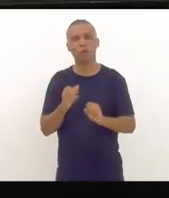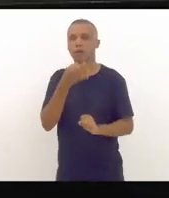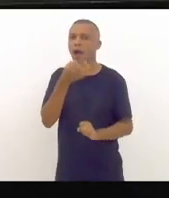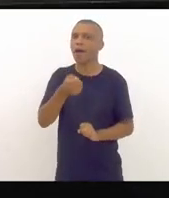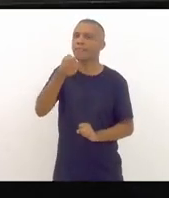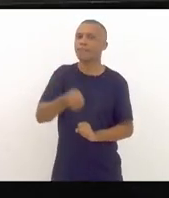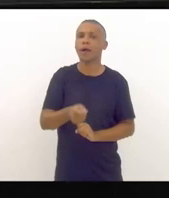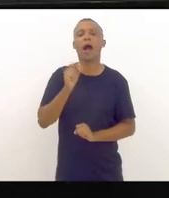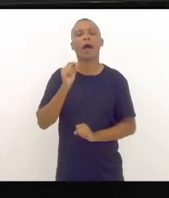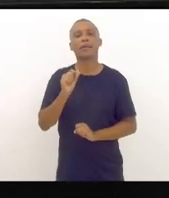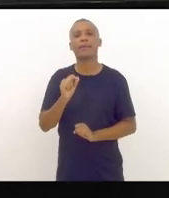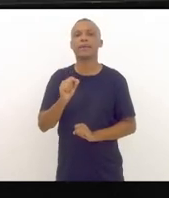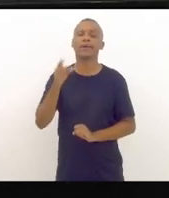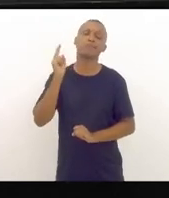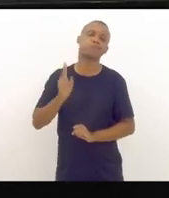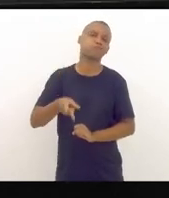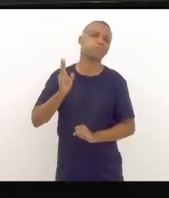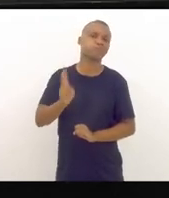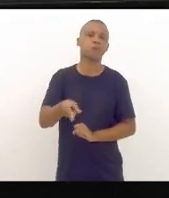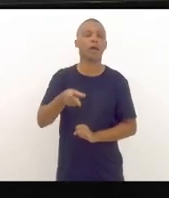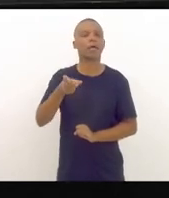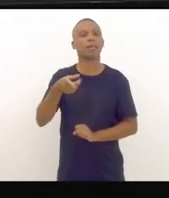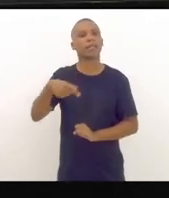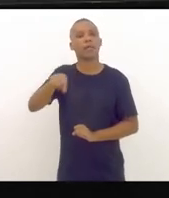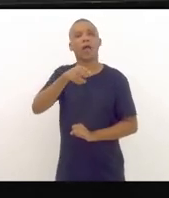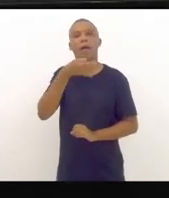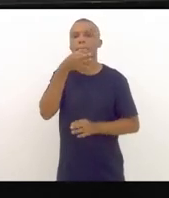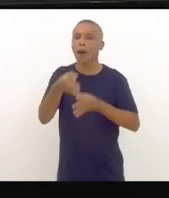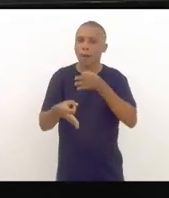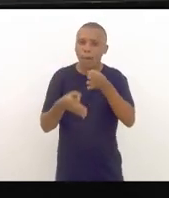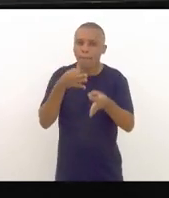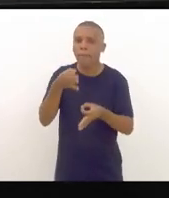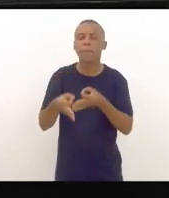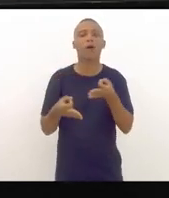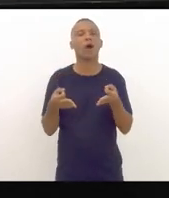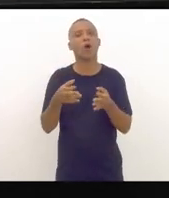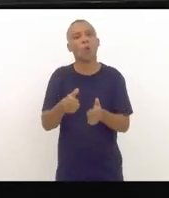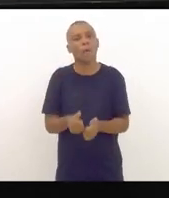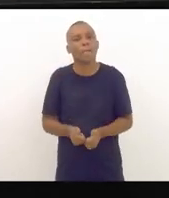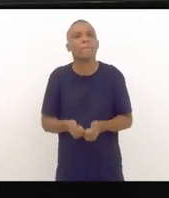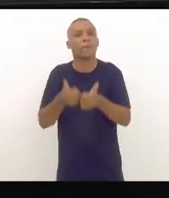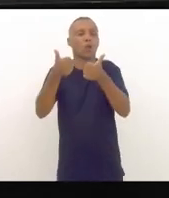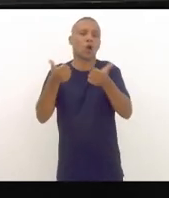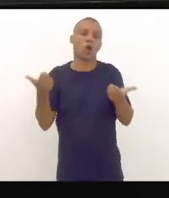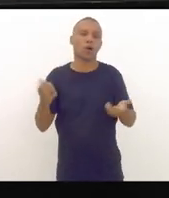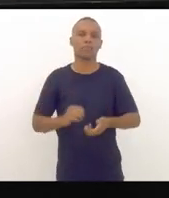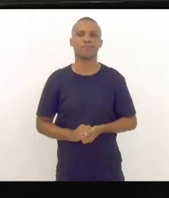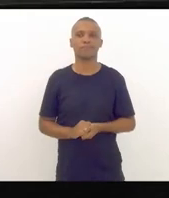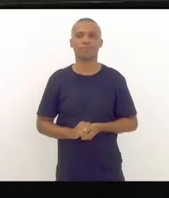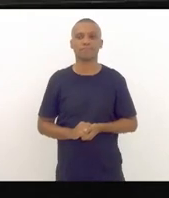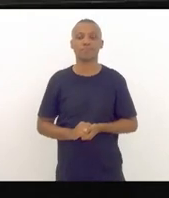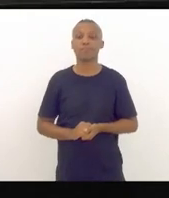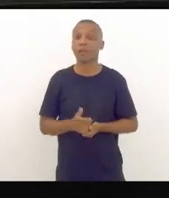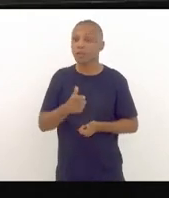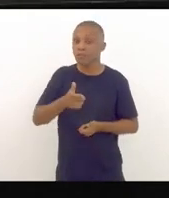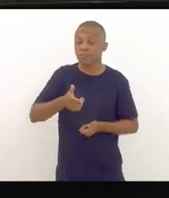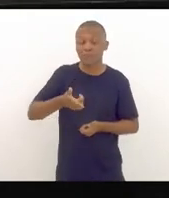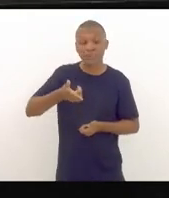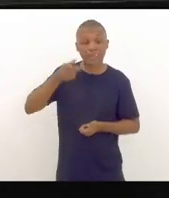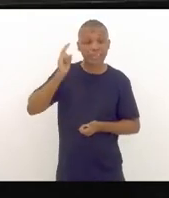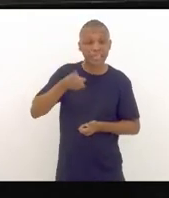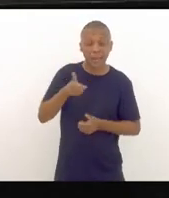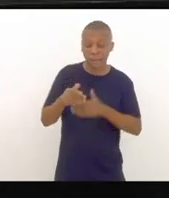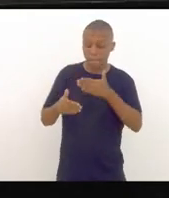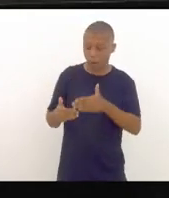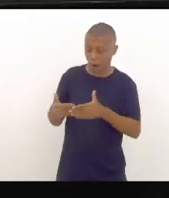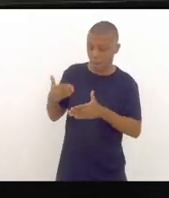continuarei sempre fazendo o melhor, ou melhor, cada vez fazendo melhor,